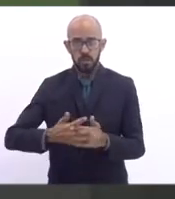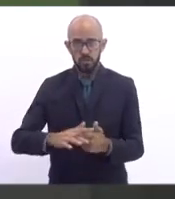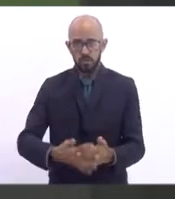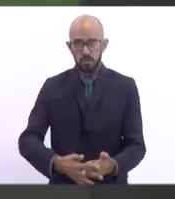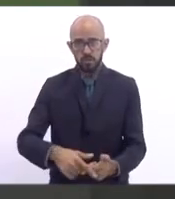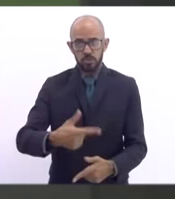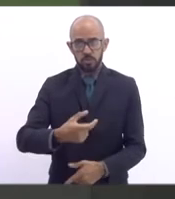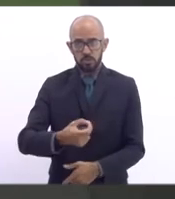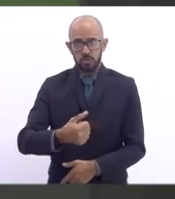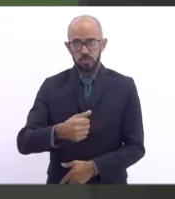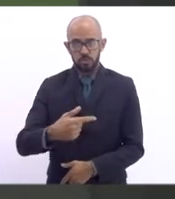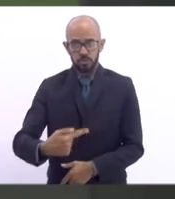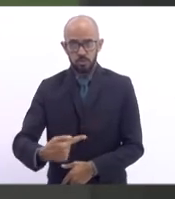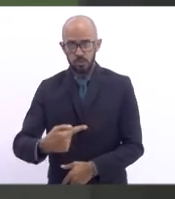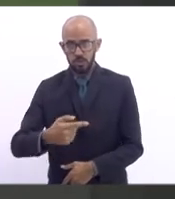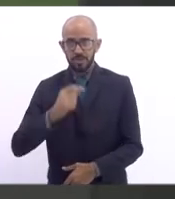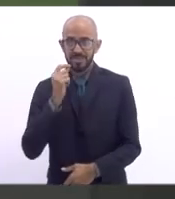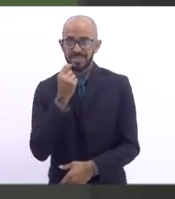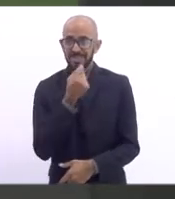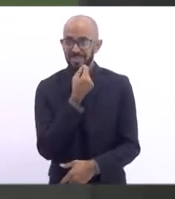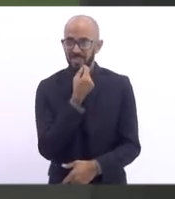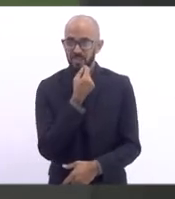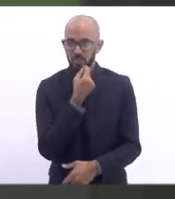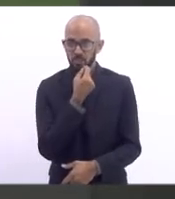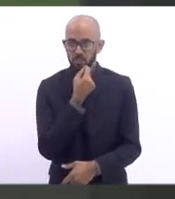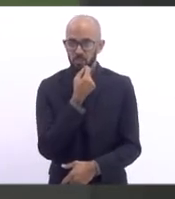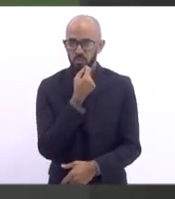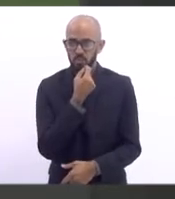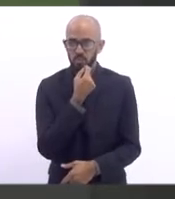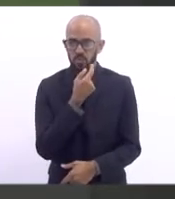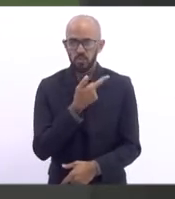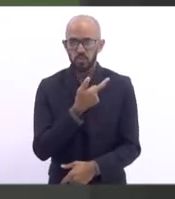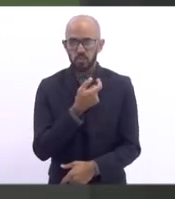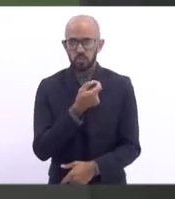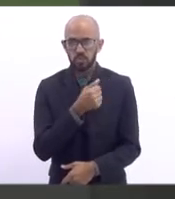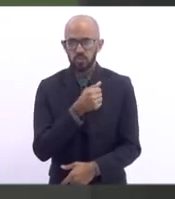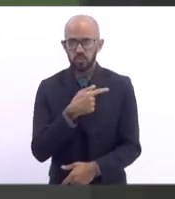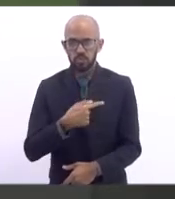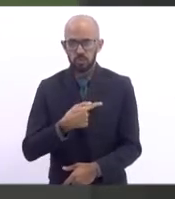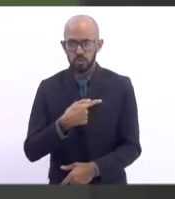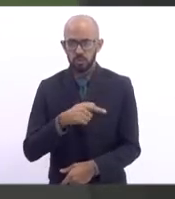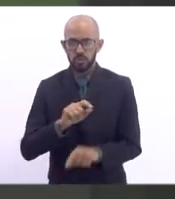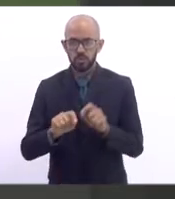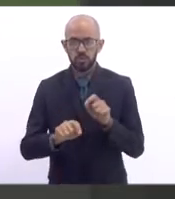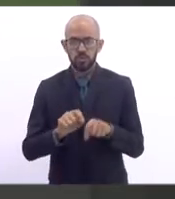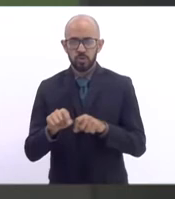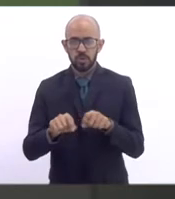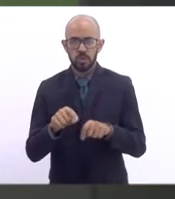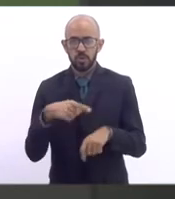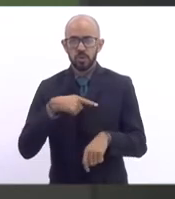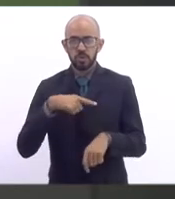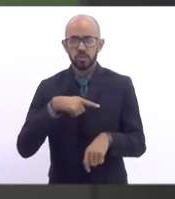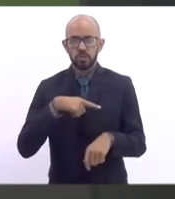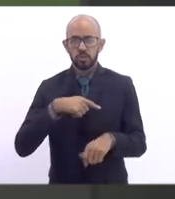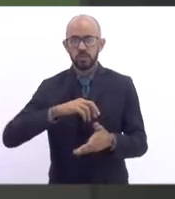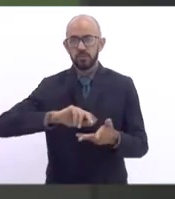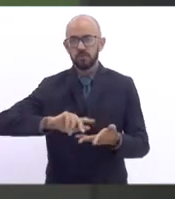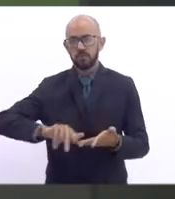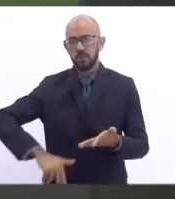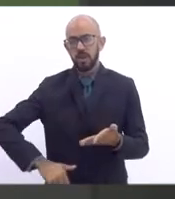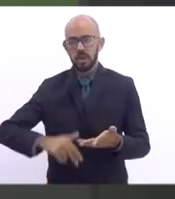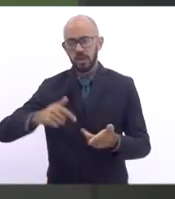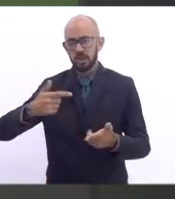2017 né setembro de tinha setembro de 17 ele tinha diversas demandas